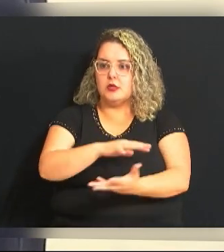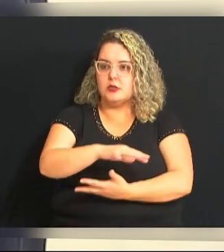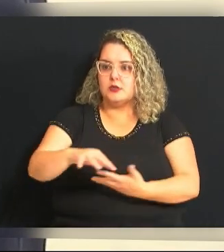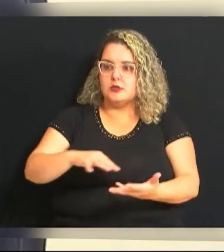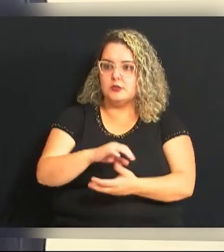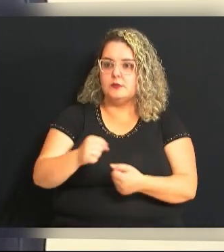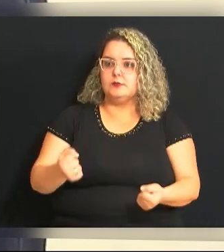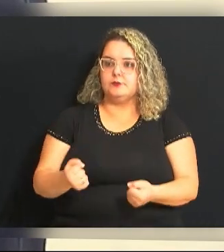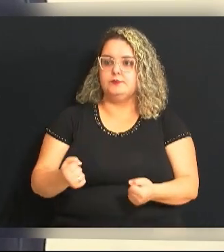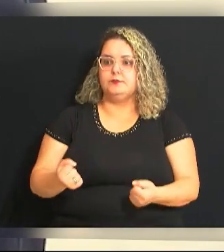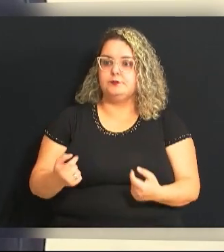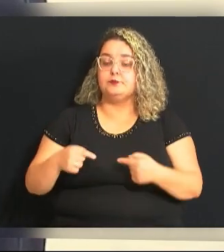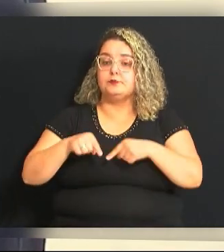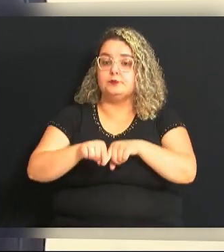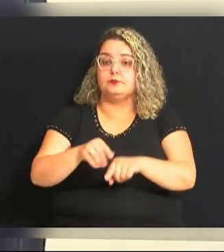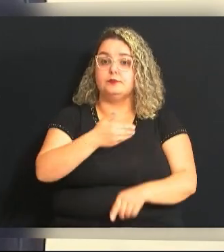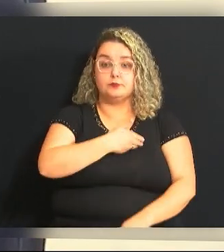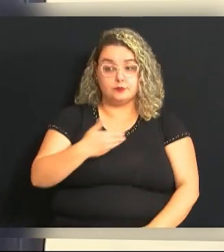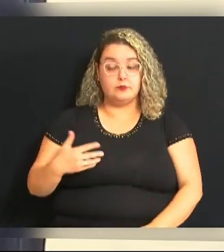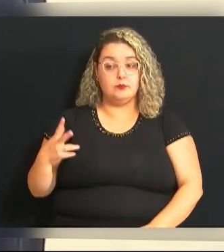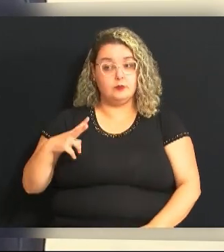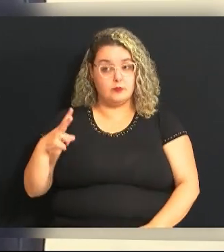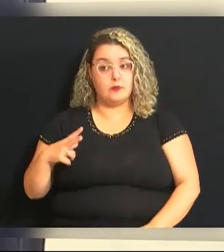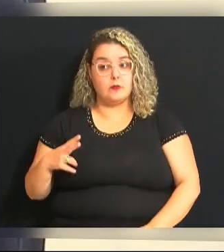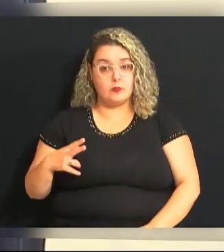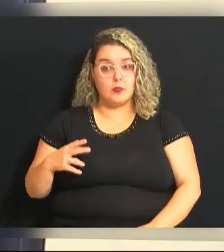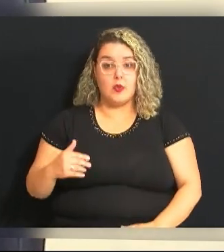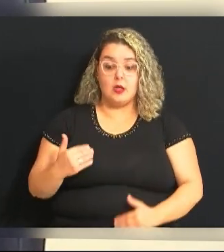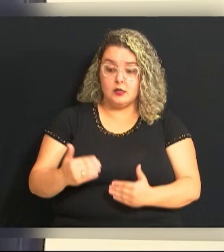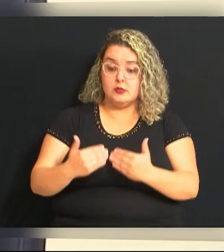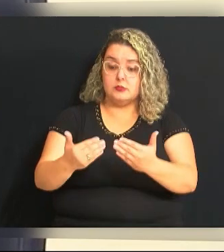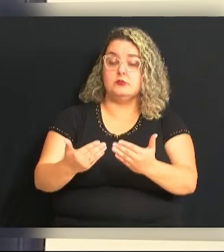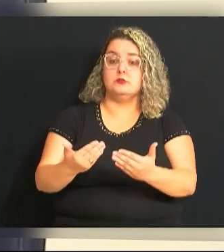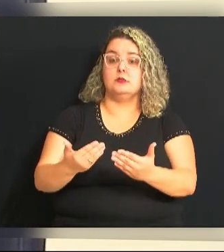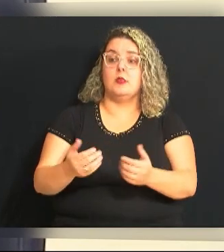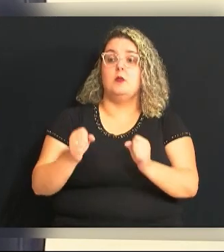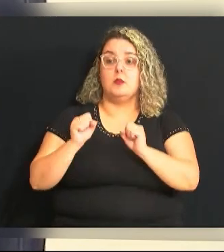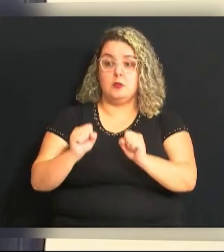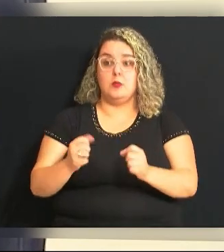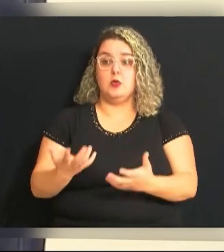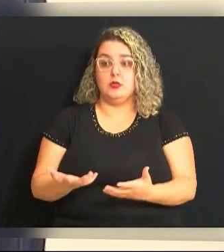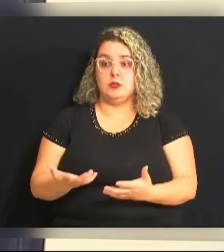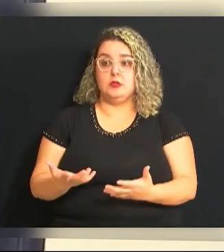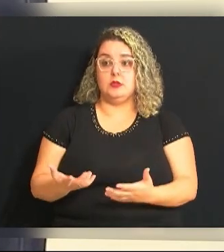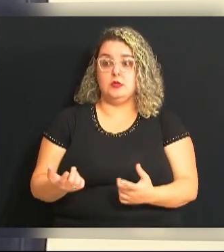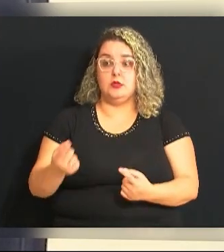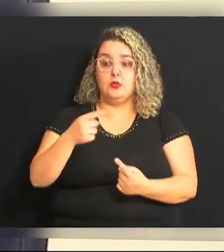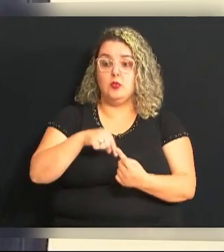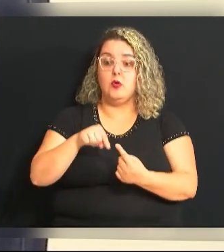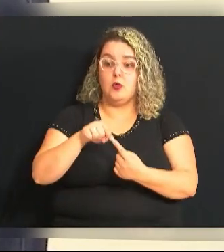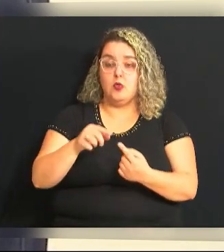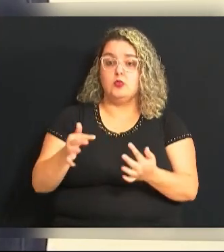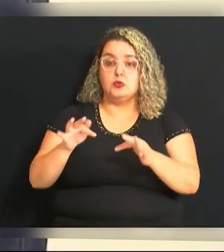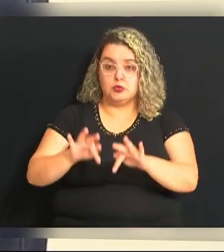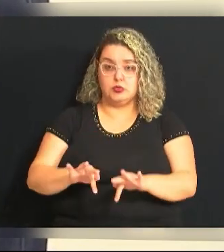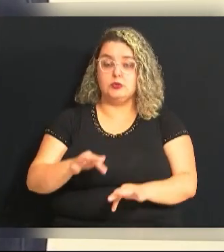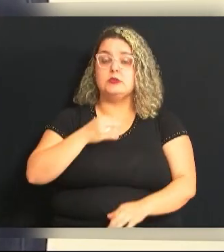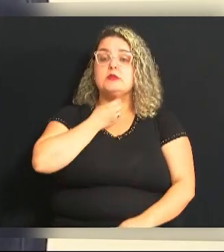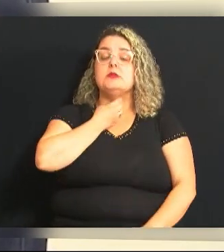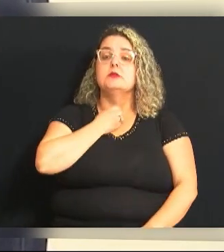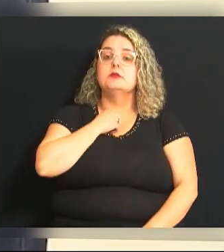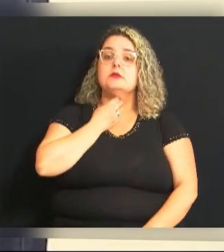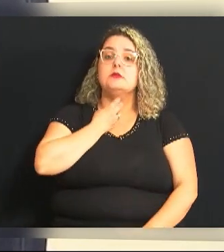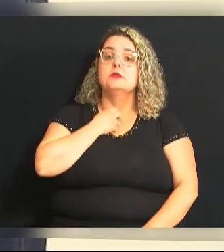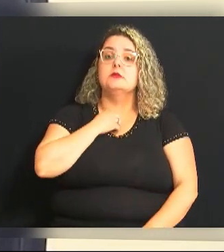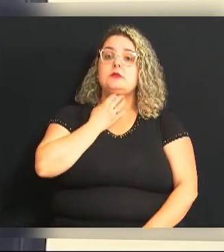criação de parcerias público-privadas visando a implementação de condições para o atingimento desses fins, de modo